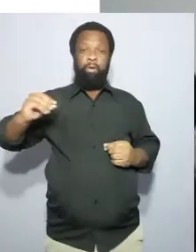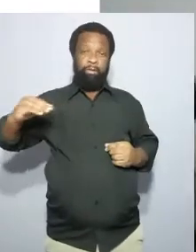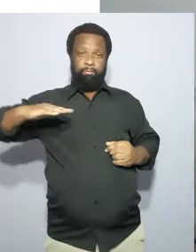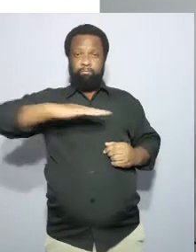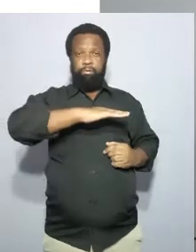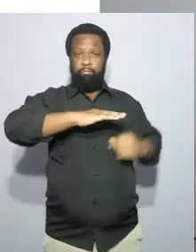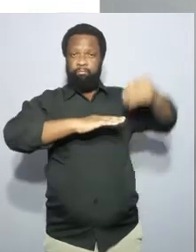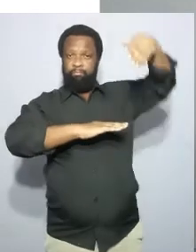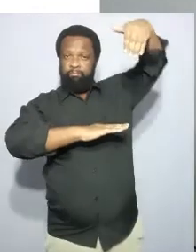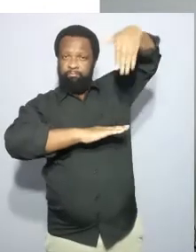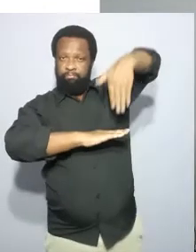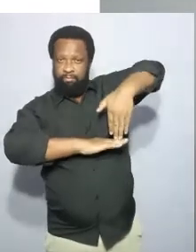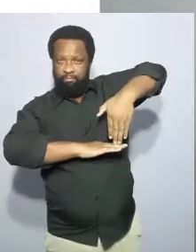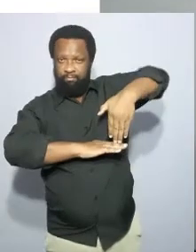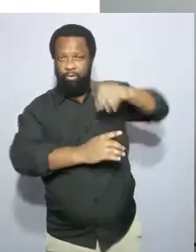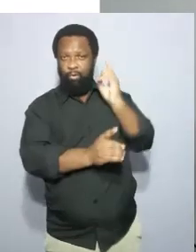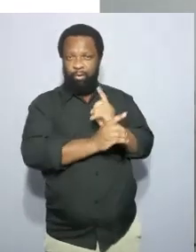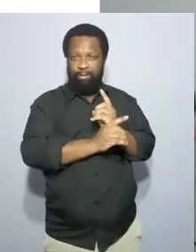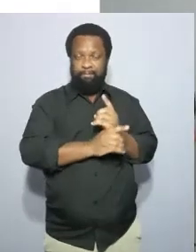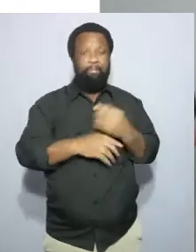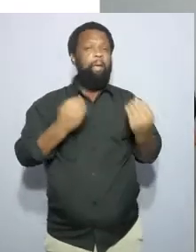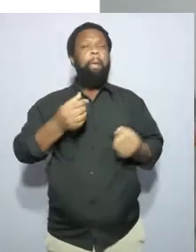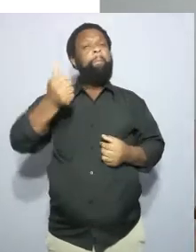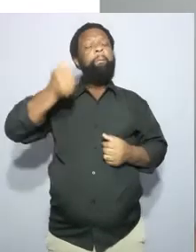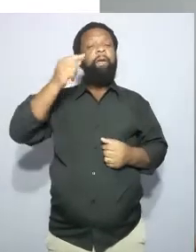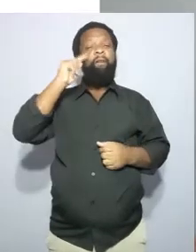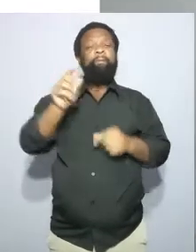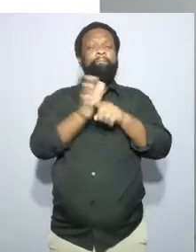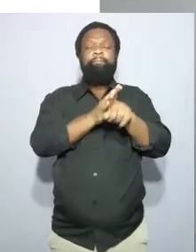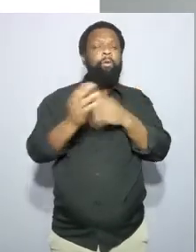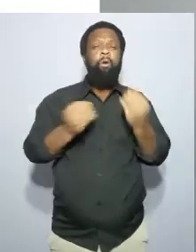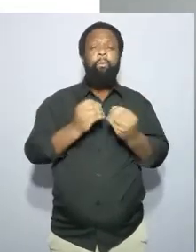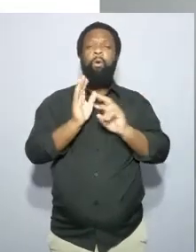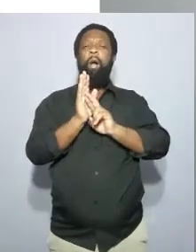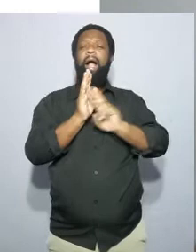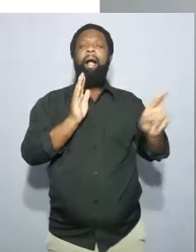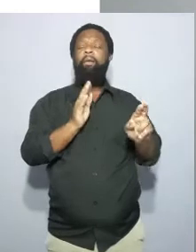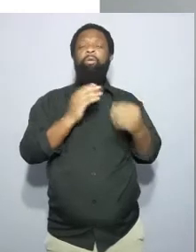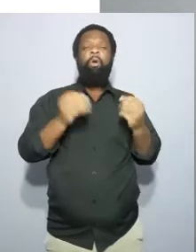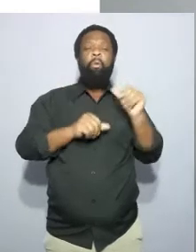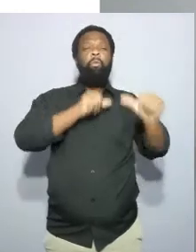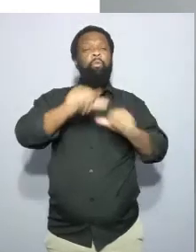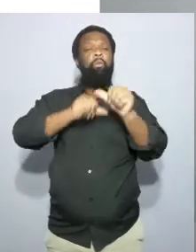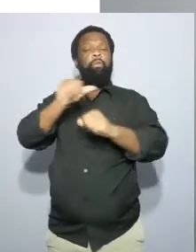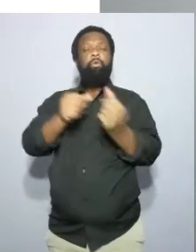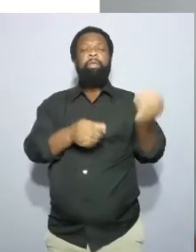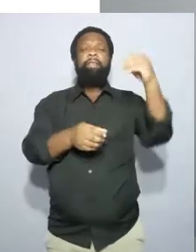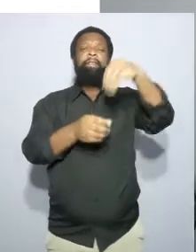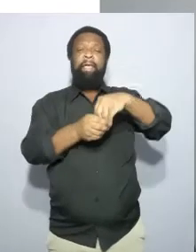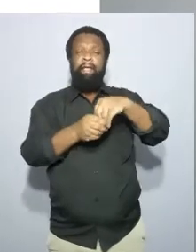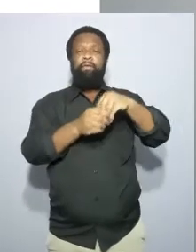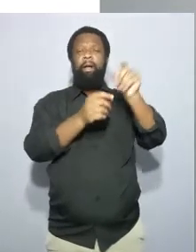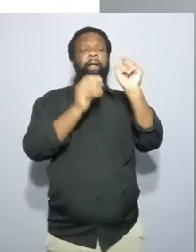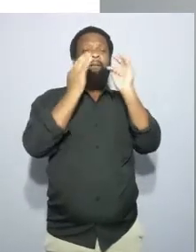nesse sentido. Pessoal, vamos primeiro analisar como que o raio atômico, ele varia dentro de uma